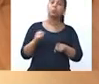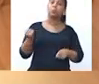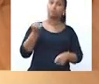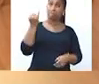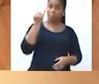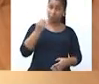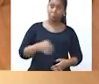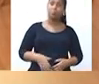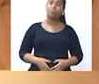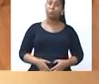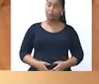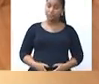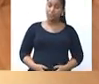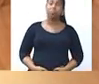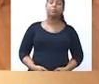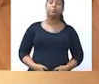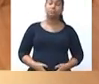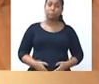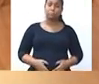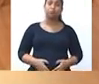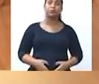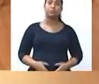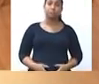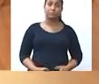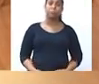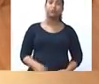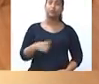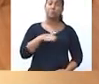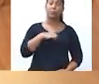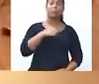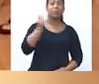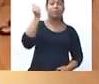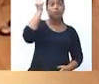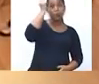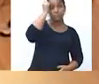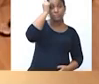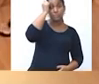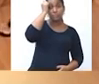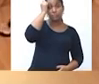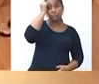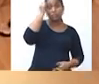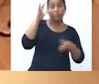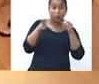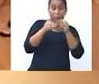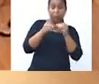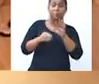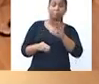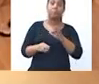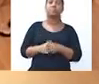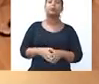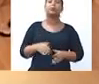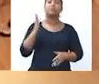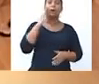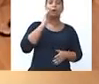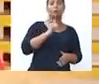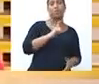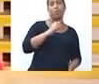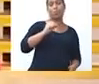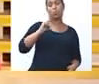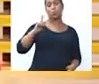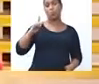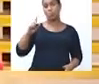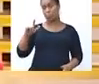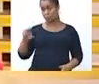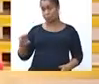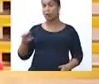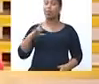fazer atividade. É educador também. Então, eu tenho até algo a complementar nessa questão, que a Google, ela tem um projeto